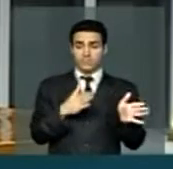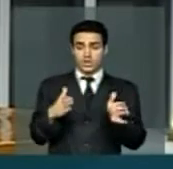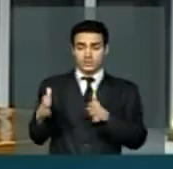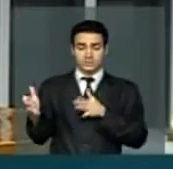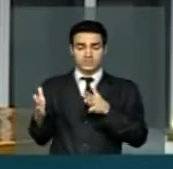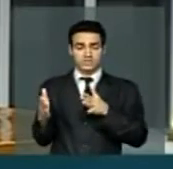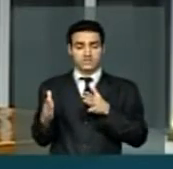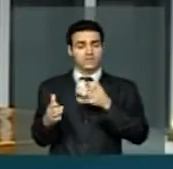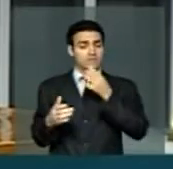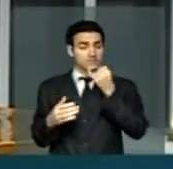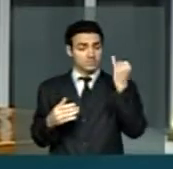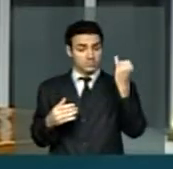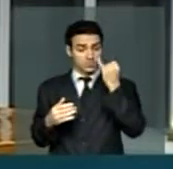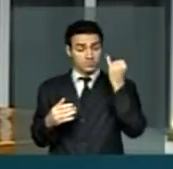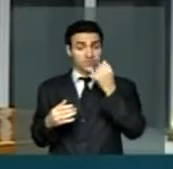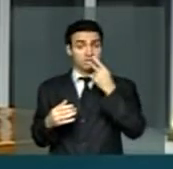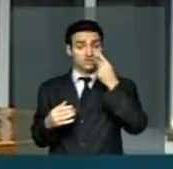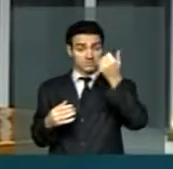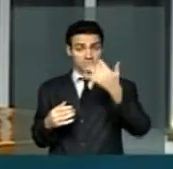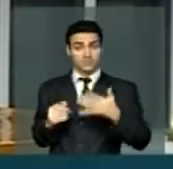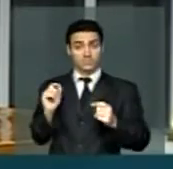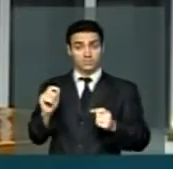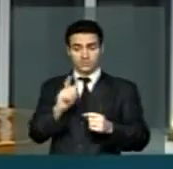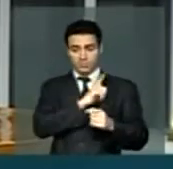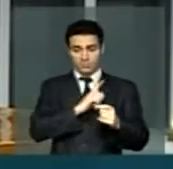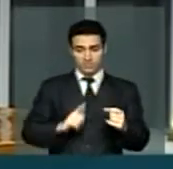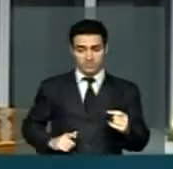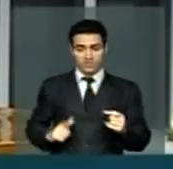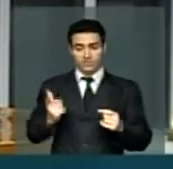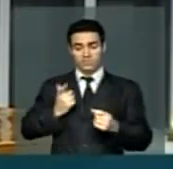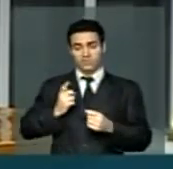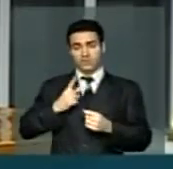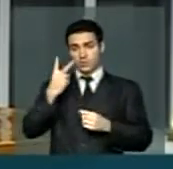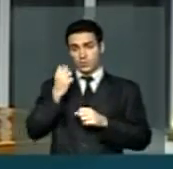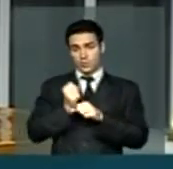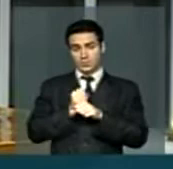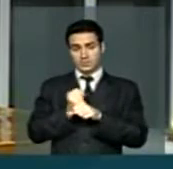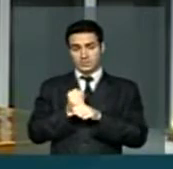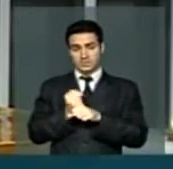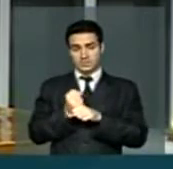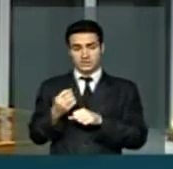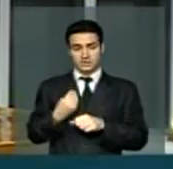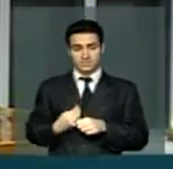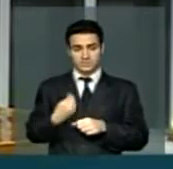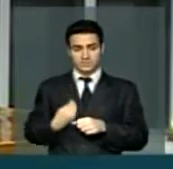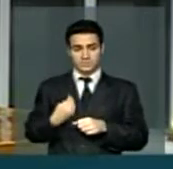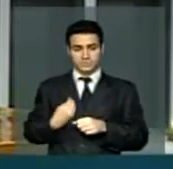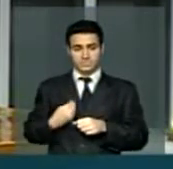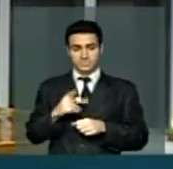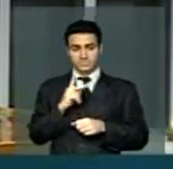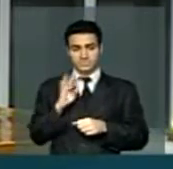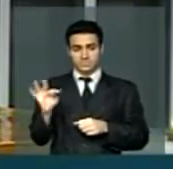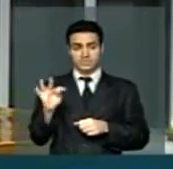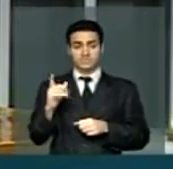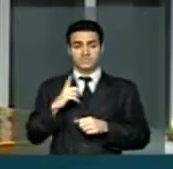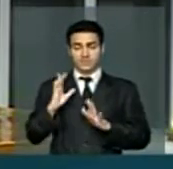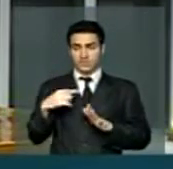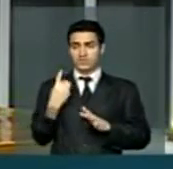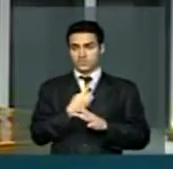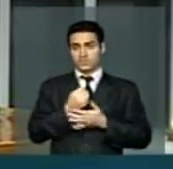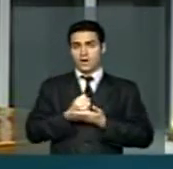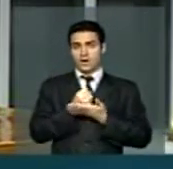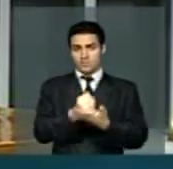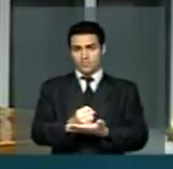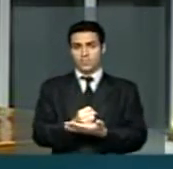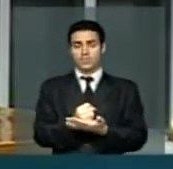tecido. É bom dizer que o governo está completando quase 2 anos de existência, este governo que conta e contou com o nosso